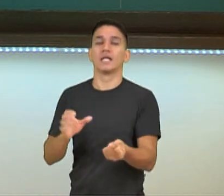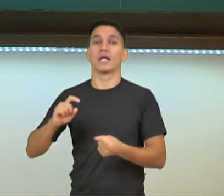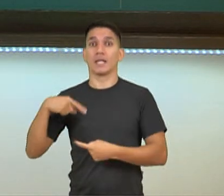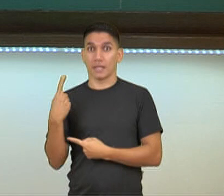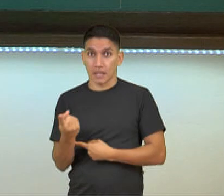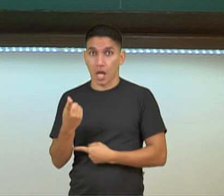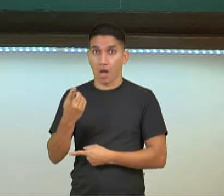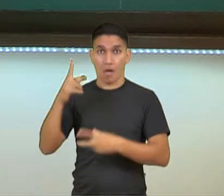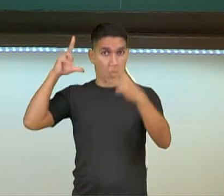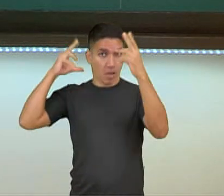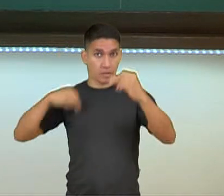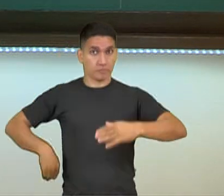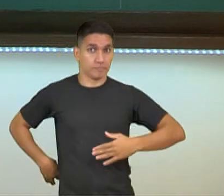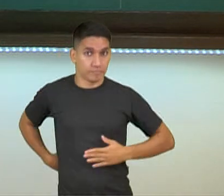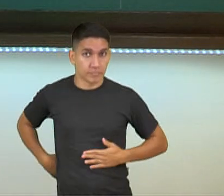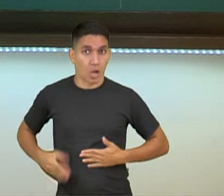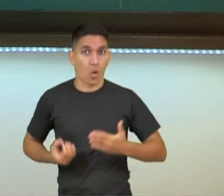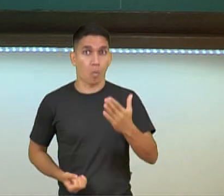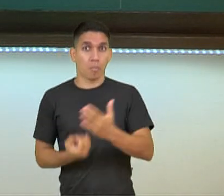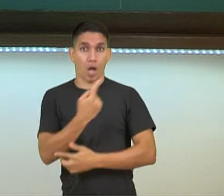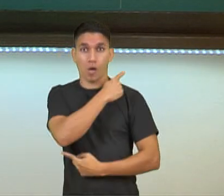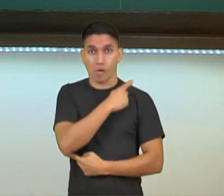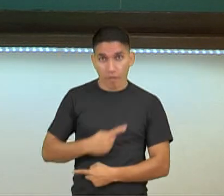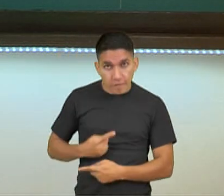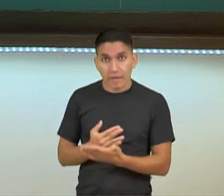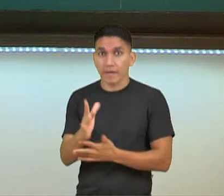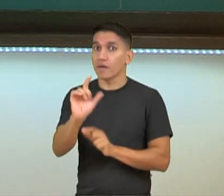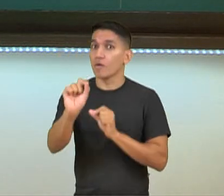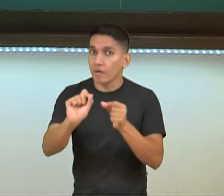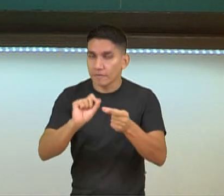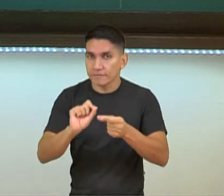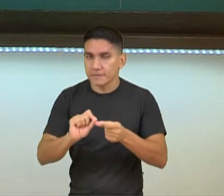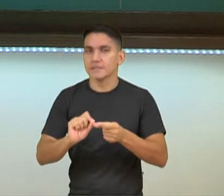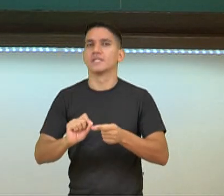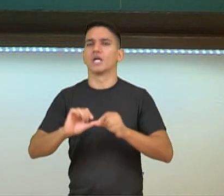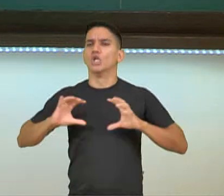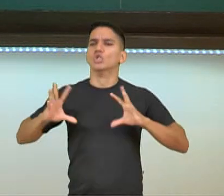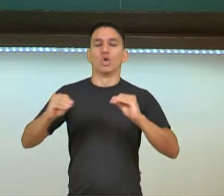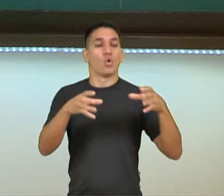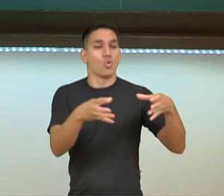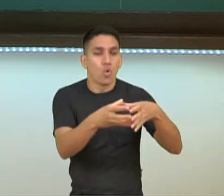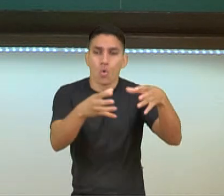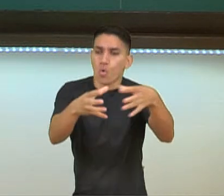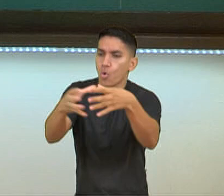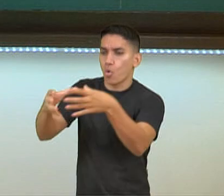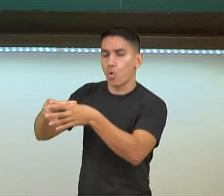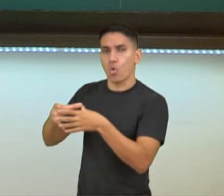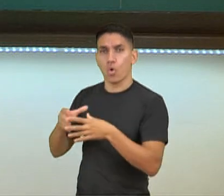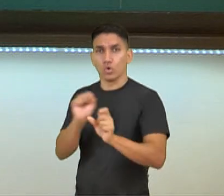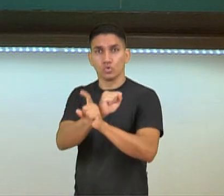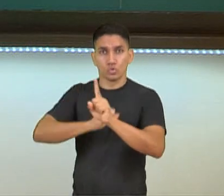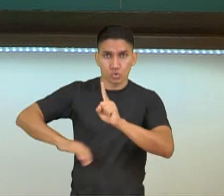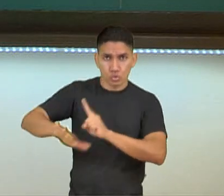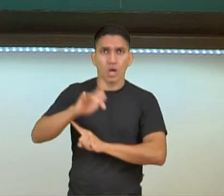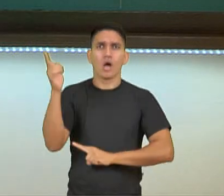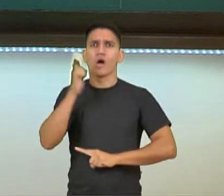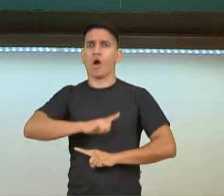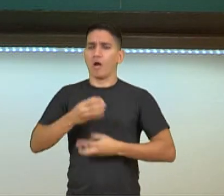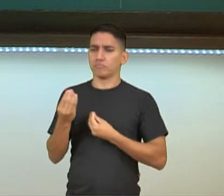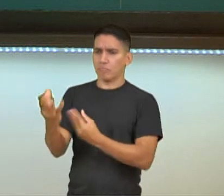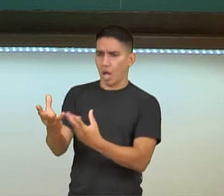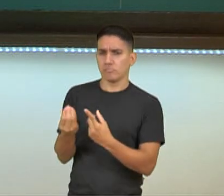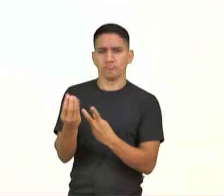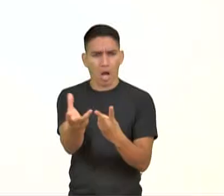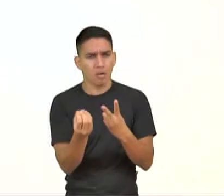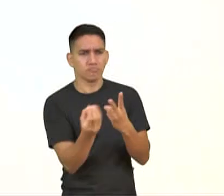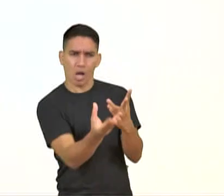um governo que vai, inicialmente, fazer com que todos os grupos da sociedade alcancem algum benefício,